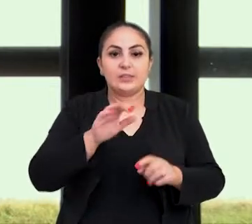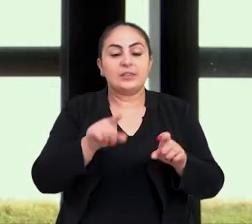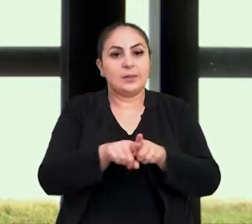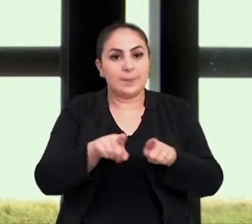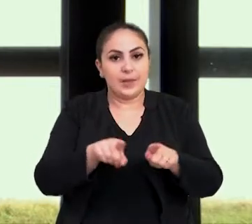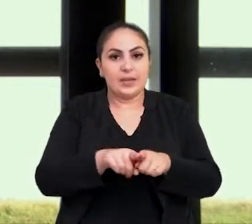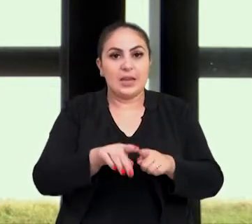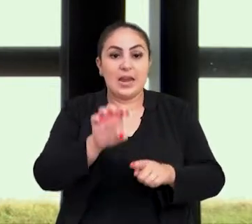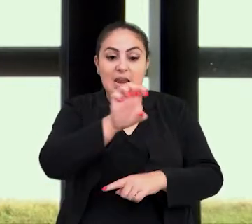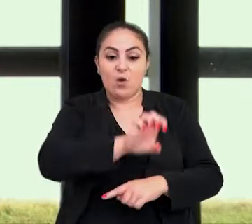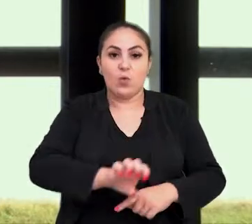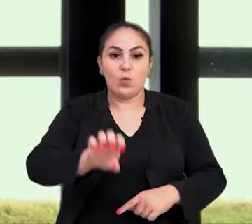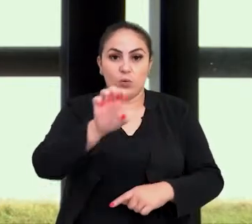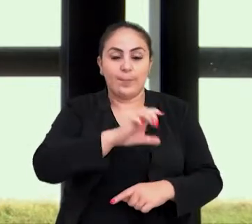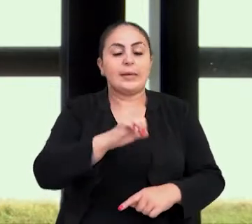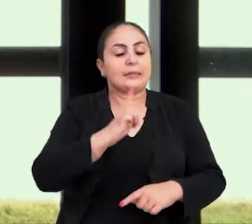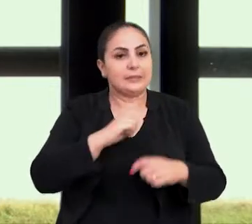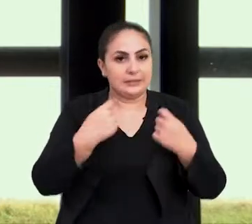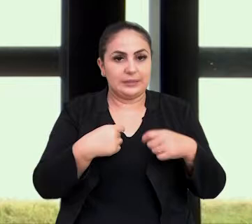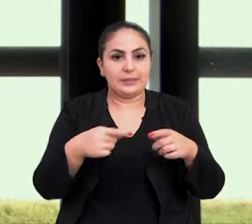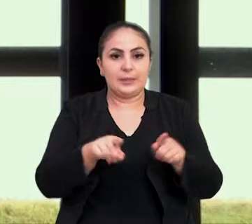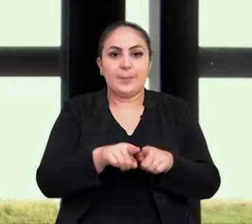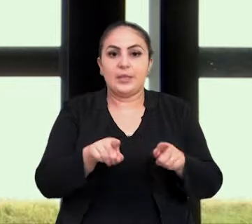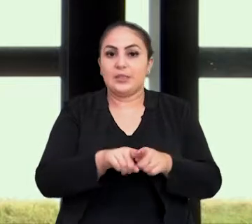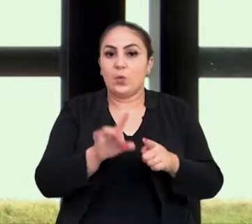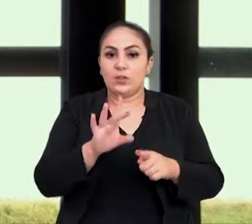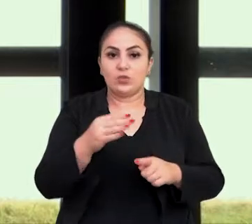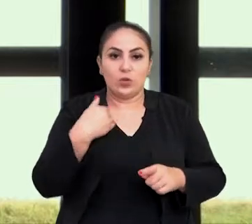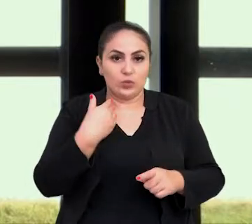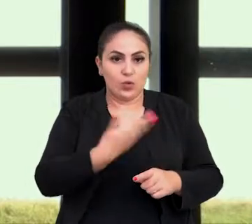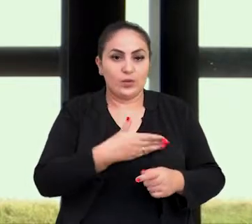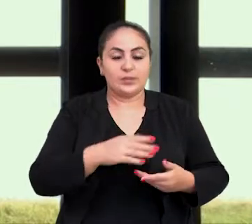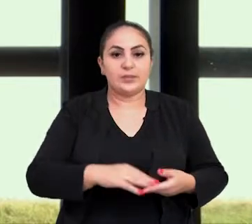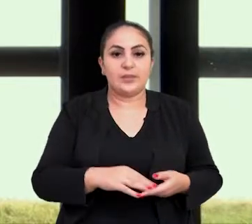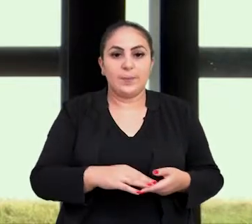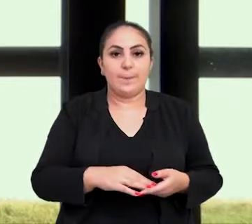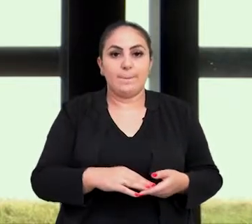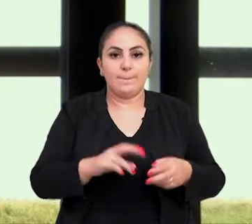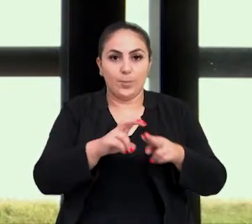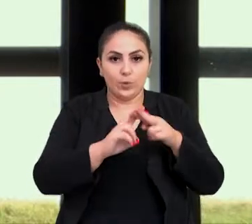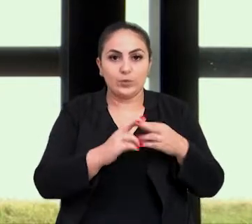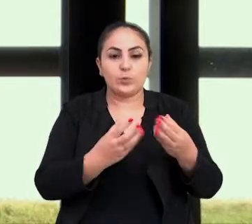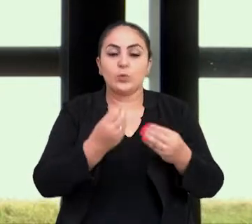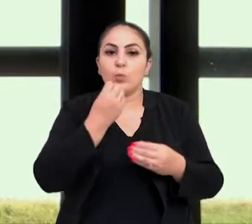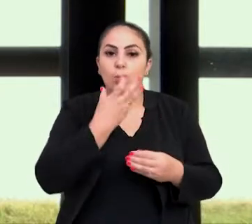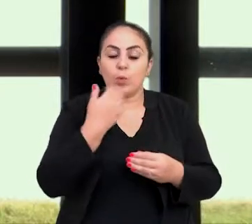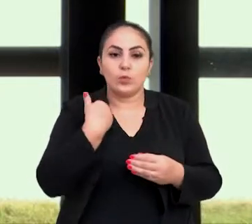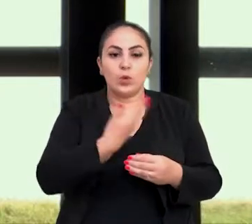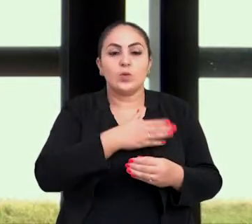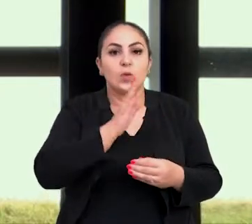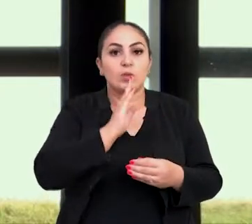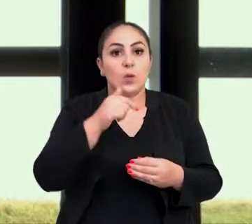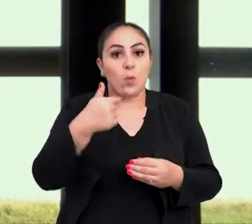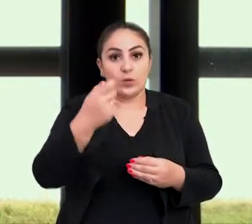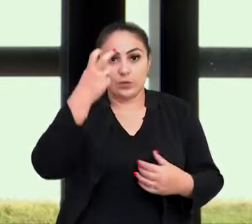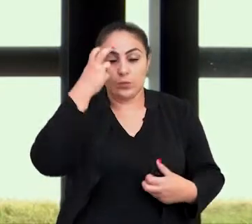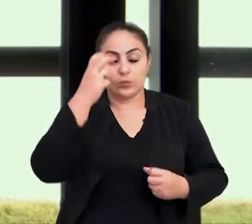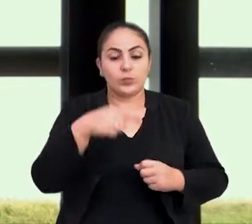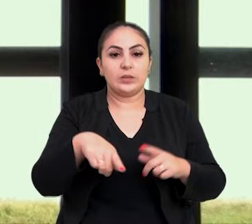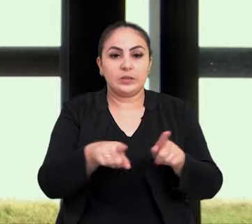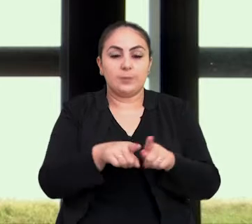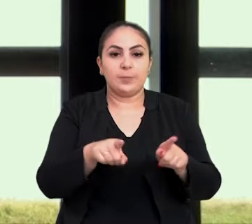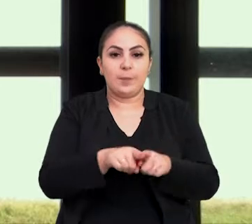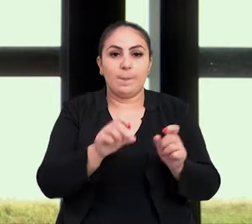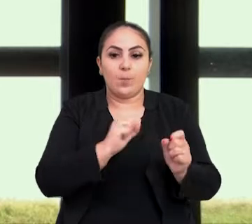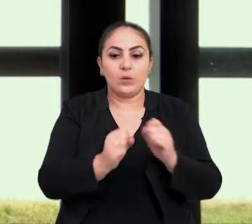Nordeste quanto na Europa. Tem necessidades também, não é só com nós, né? Então foi muito bom eu conhecer essas outras culturas